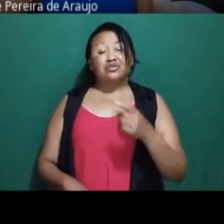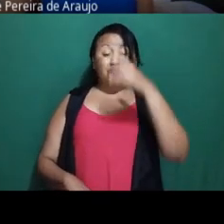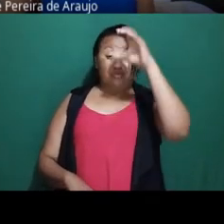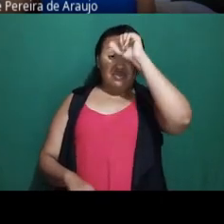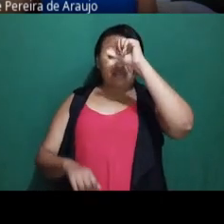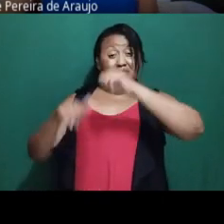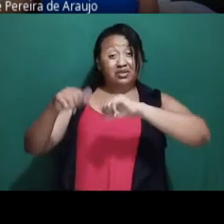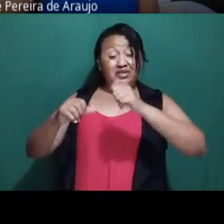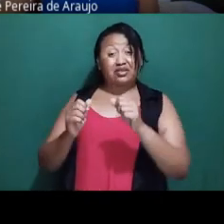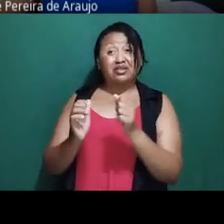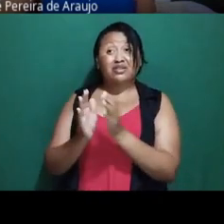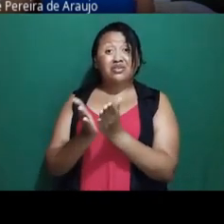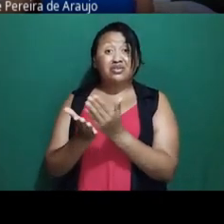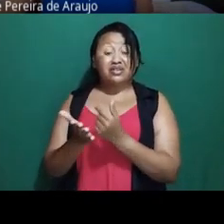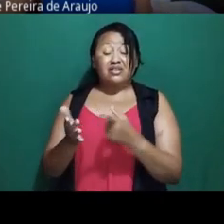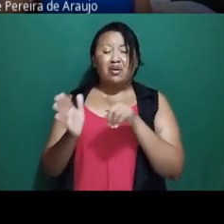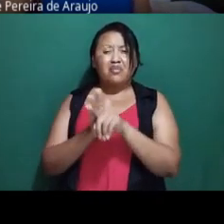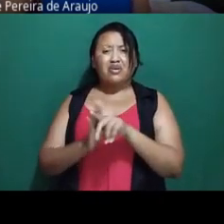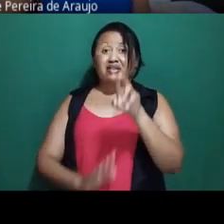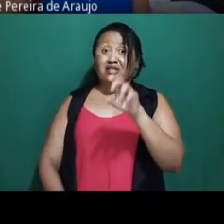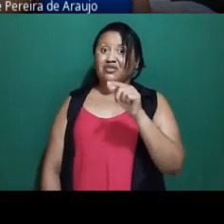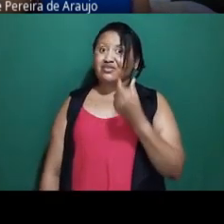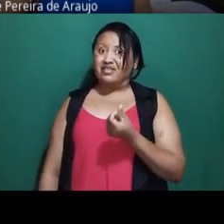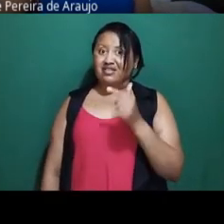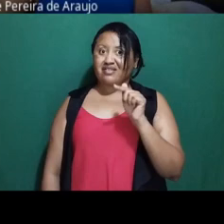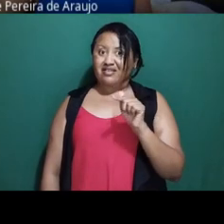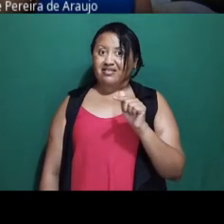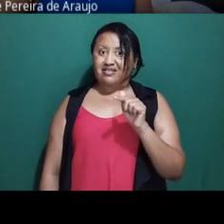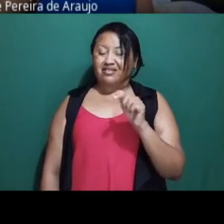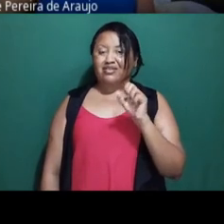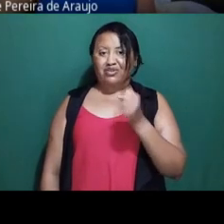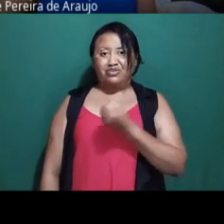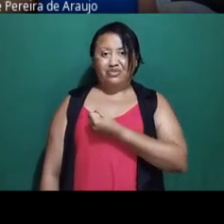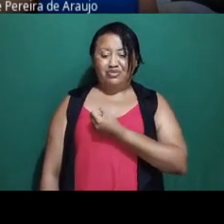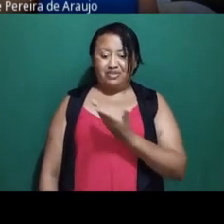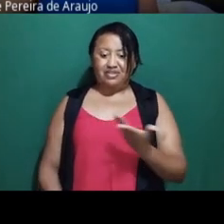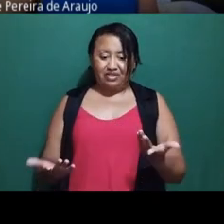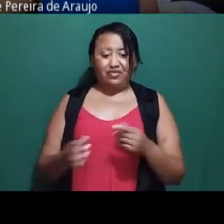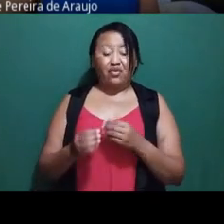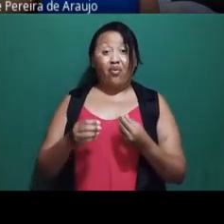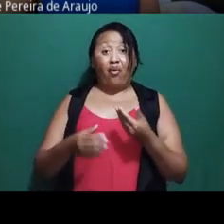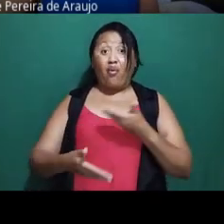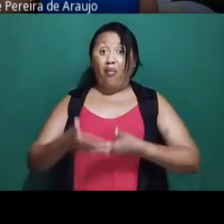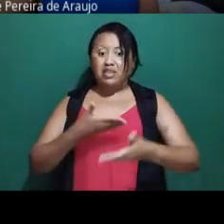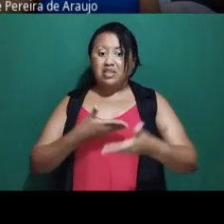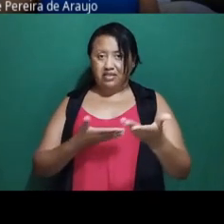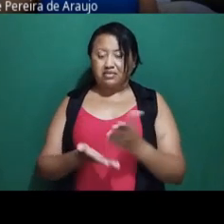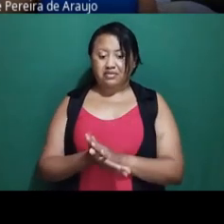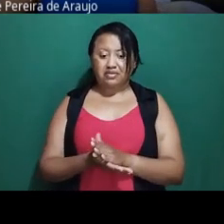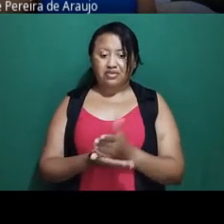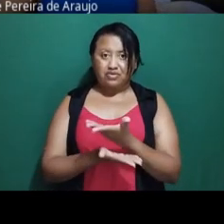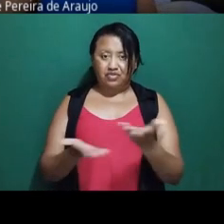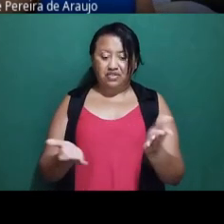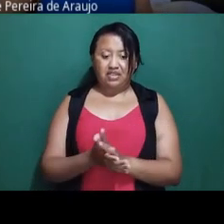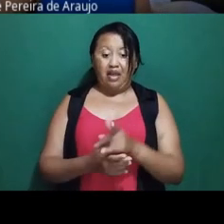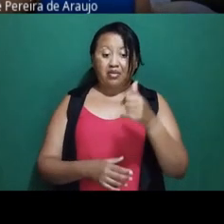são as questões de número 5 6 7 e 8 compartilhando aqui com vocês essa é a primeira